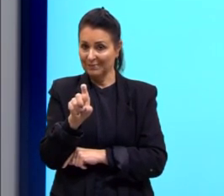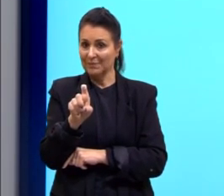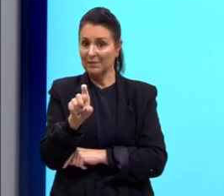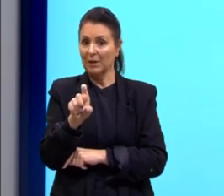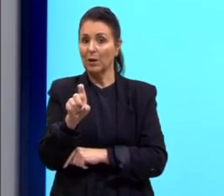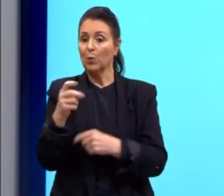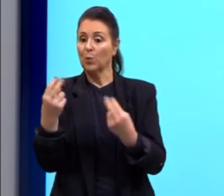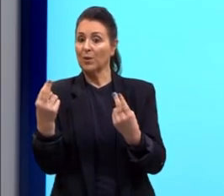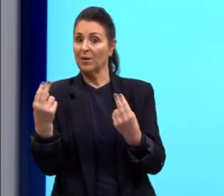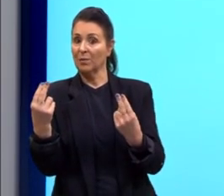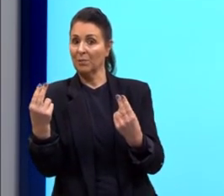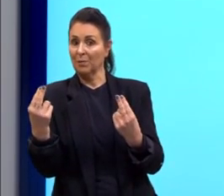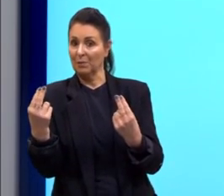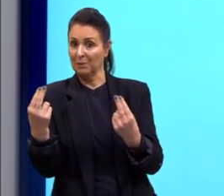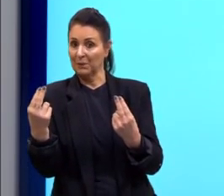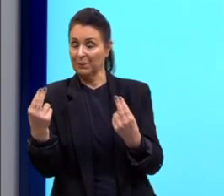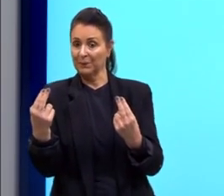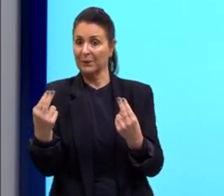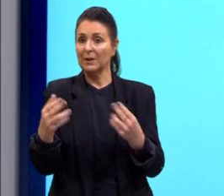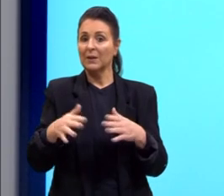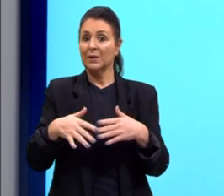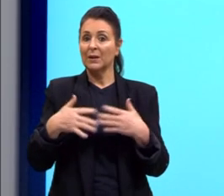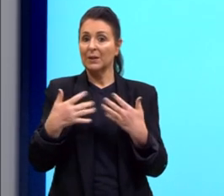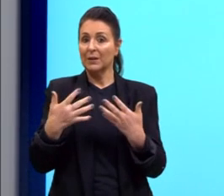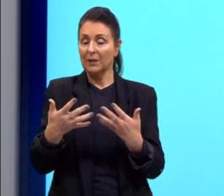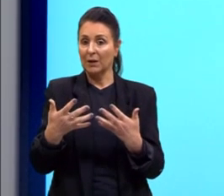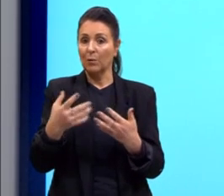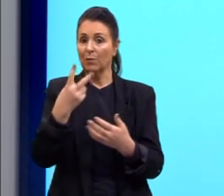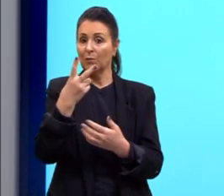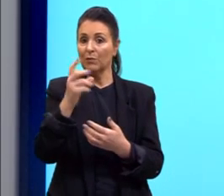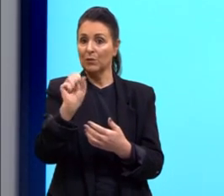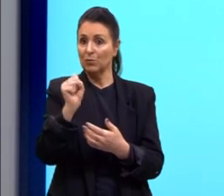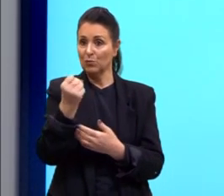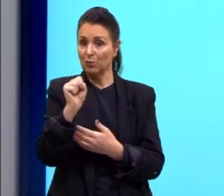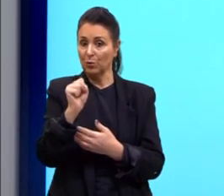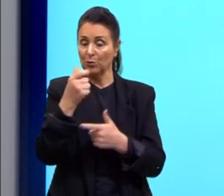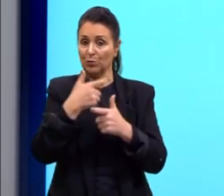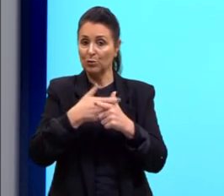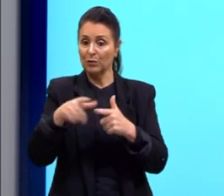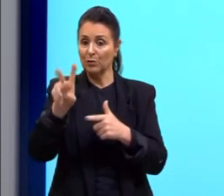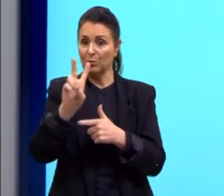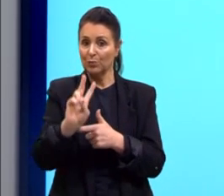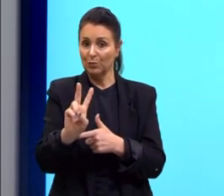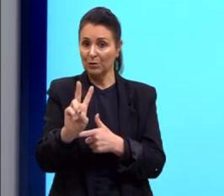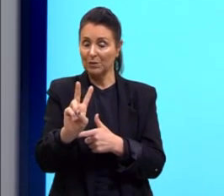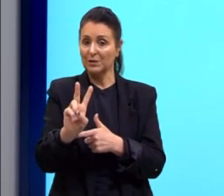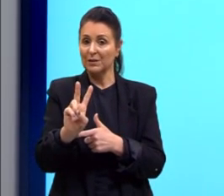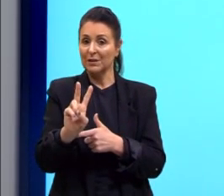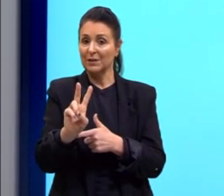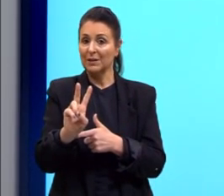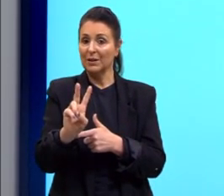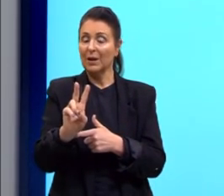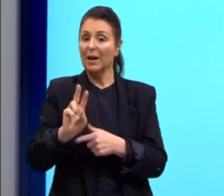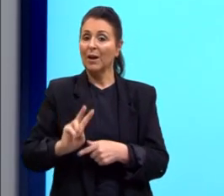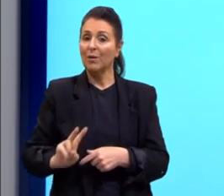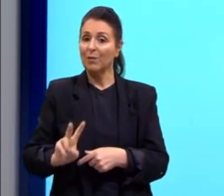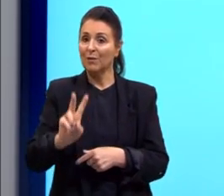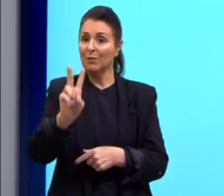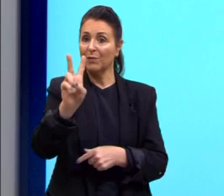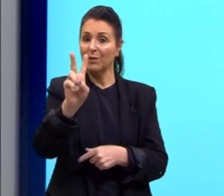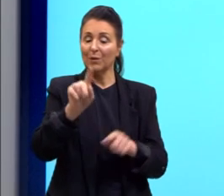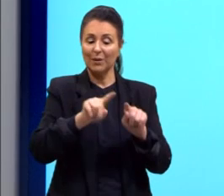termos semelhantes portanto né 28 / 2 seria o valor